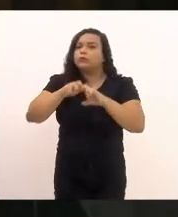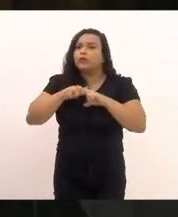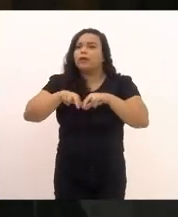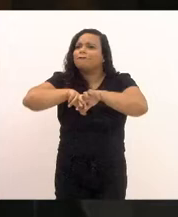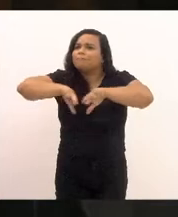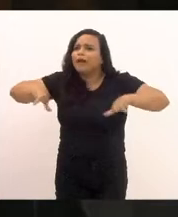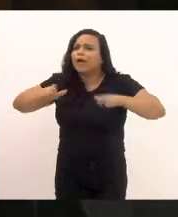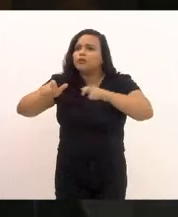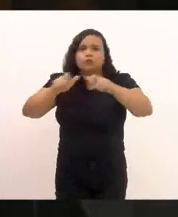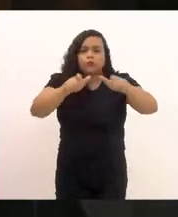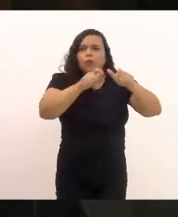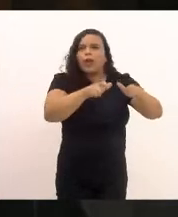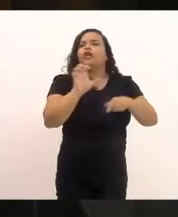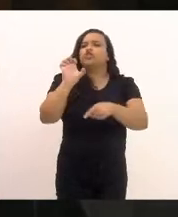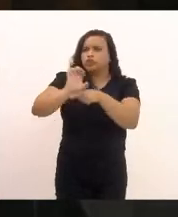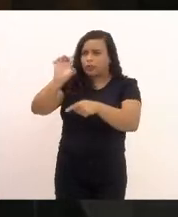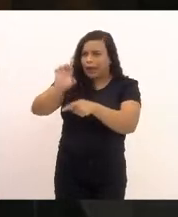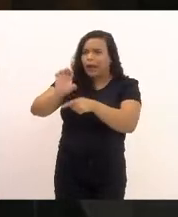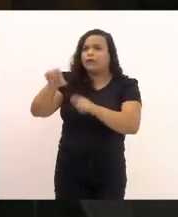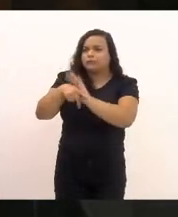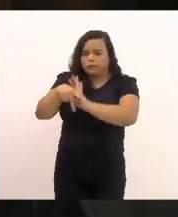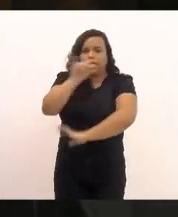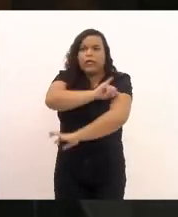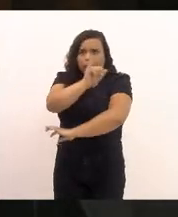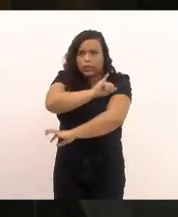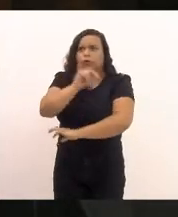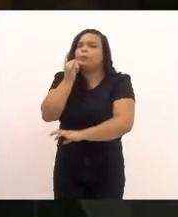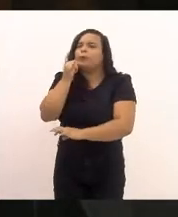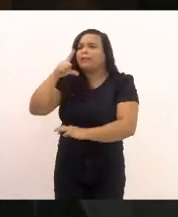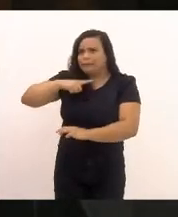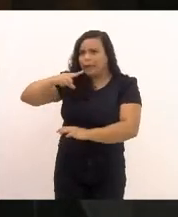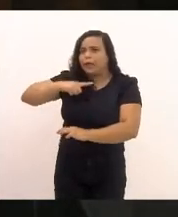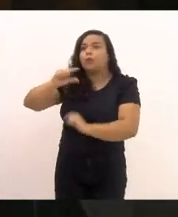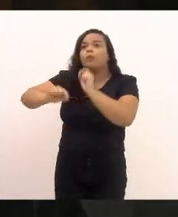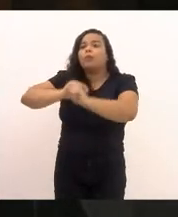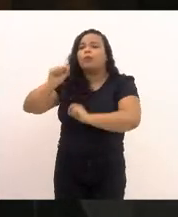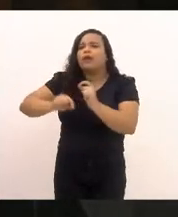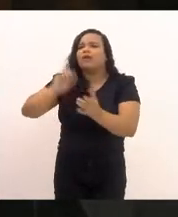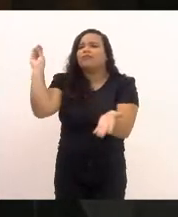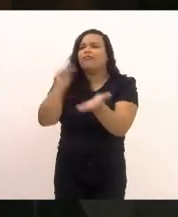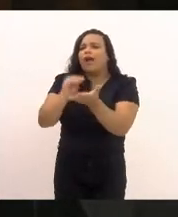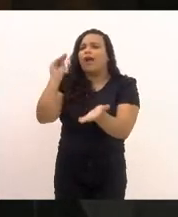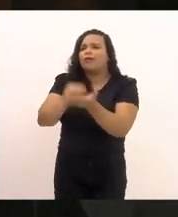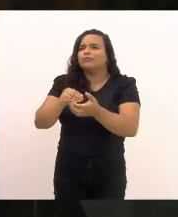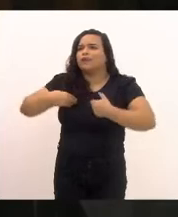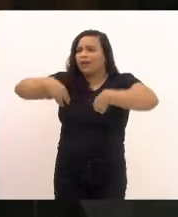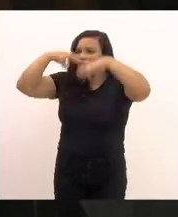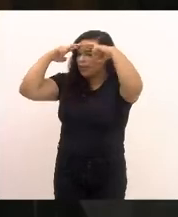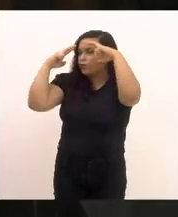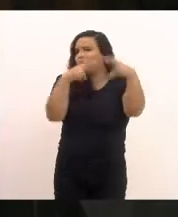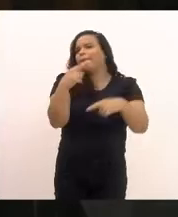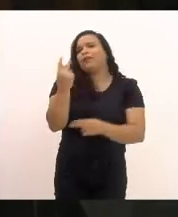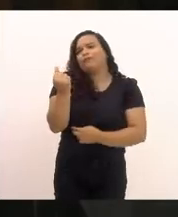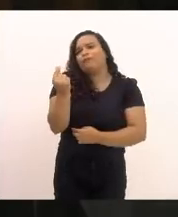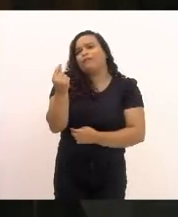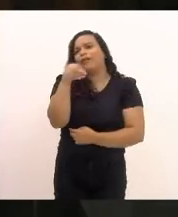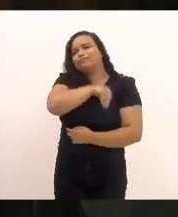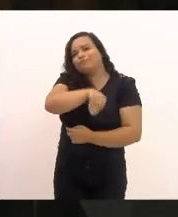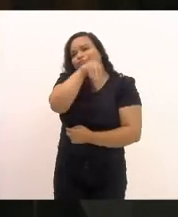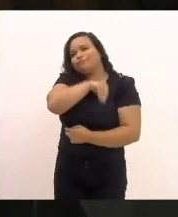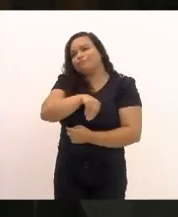lugares, como o estado do Rio de Janeiro, por exemplo, não respeitam o piso do